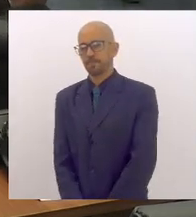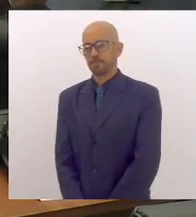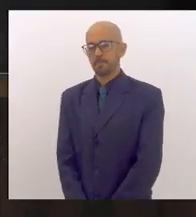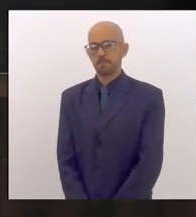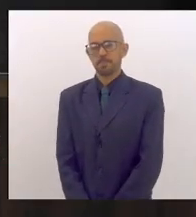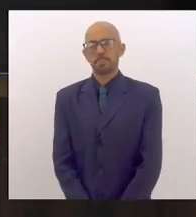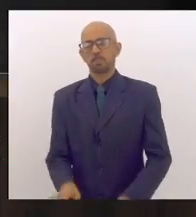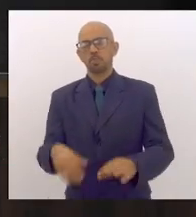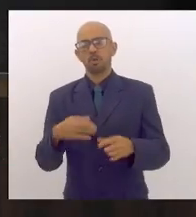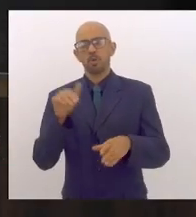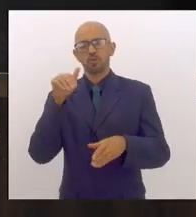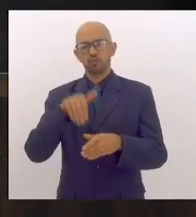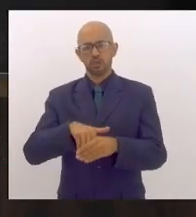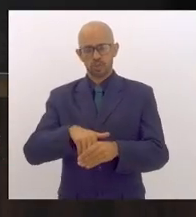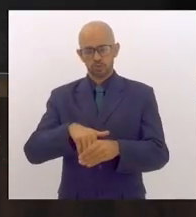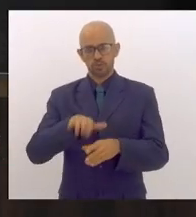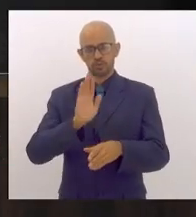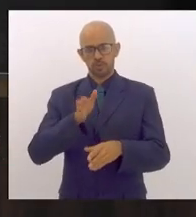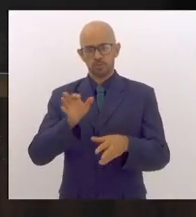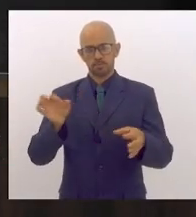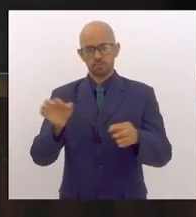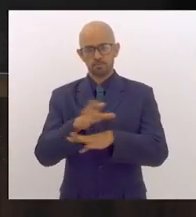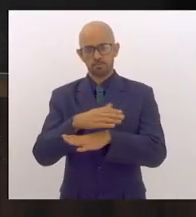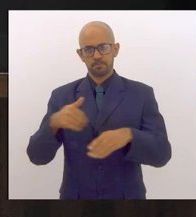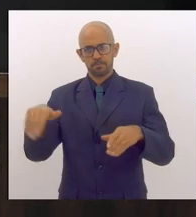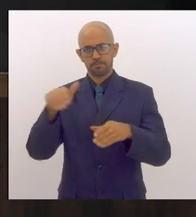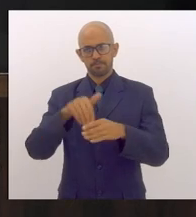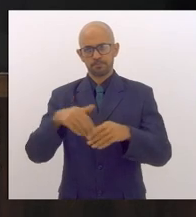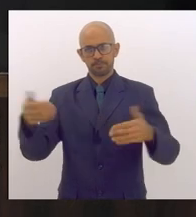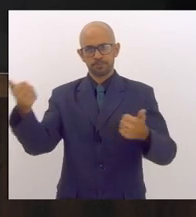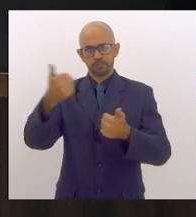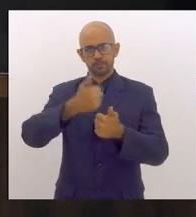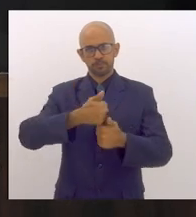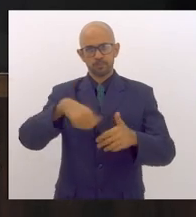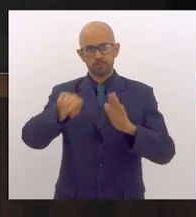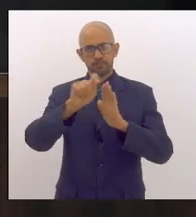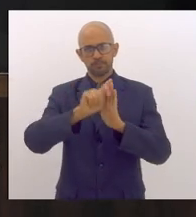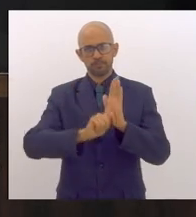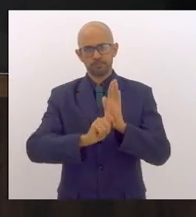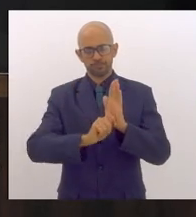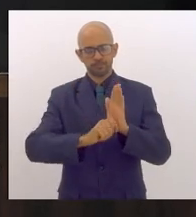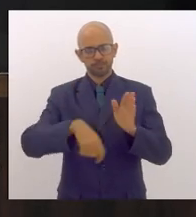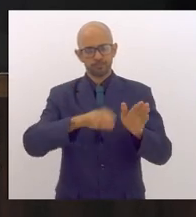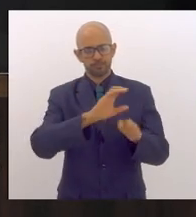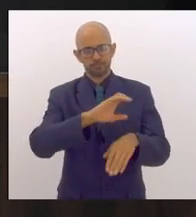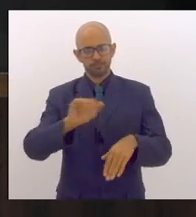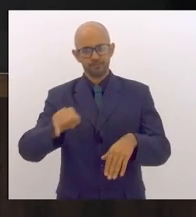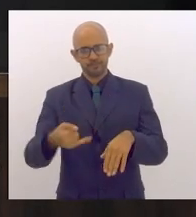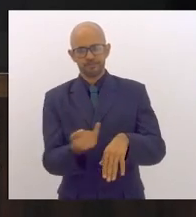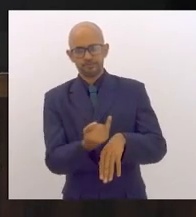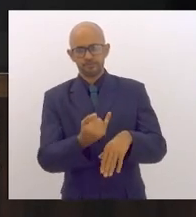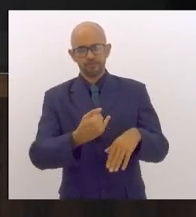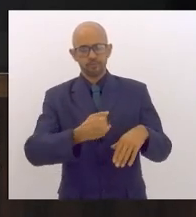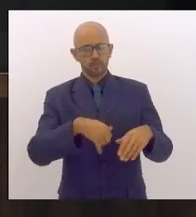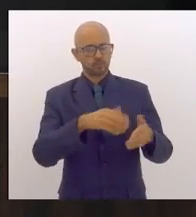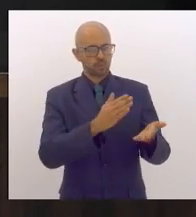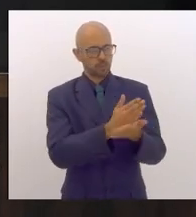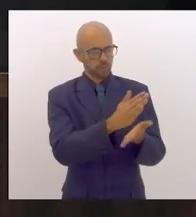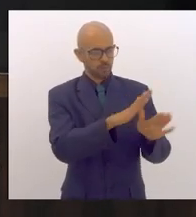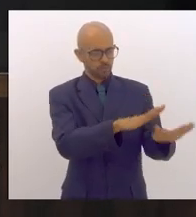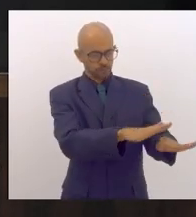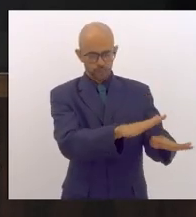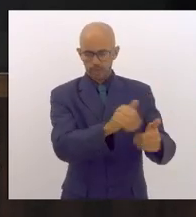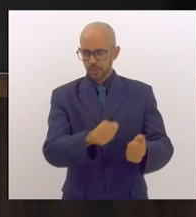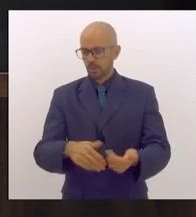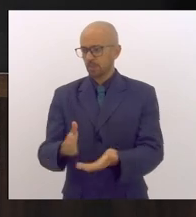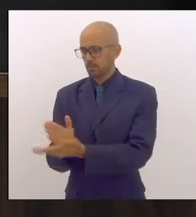Os pareceres emitidos em votação substitutivo da Comissão de Constituição e Justiça com forma final de redação. Se os que aprovam permaneçam